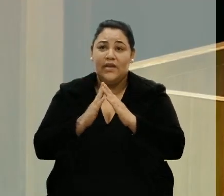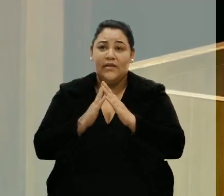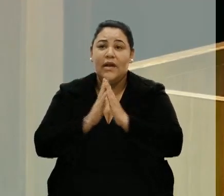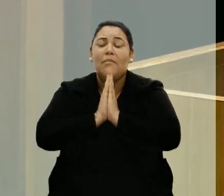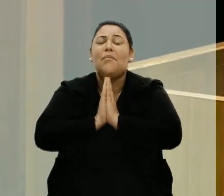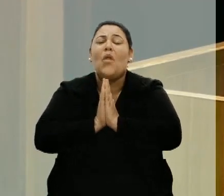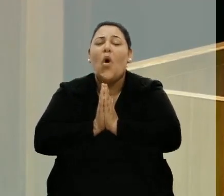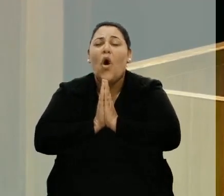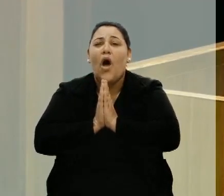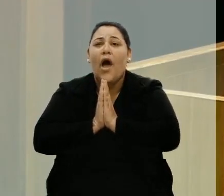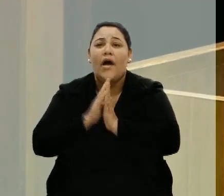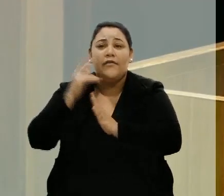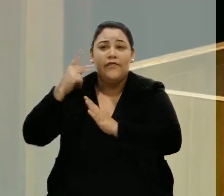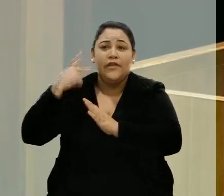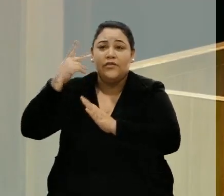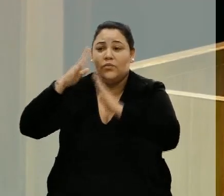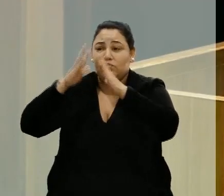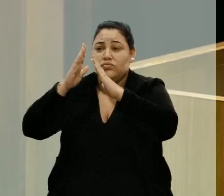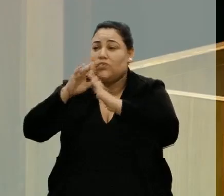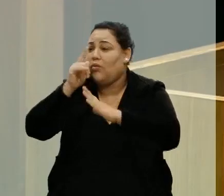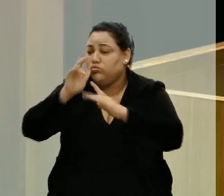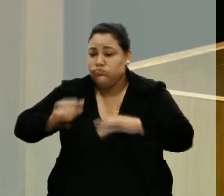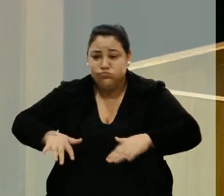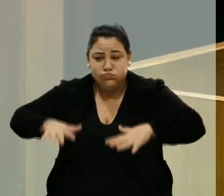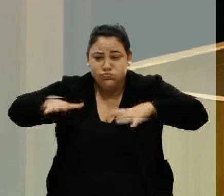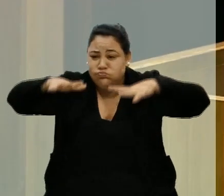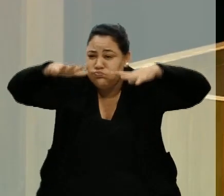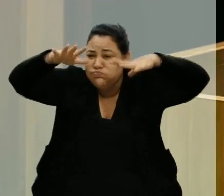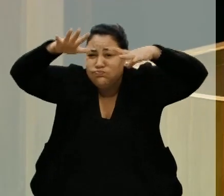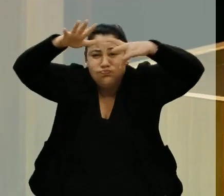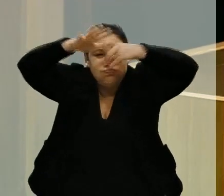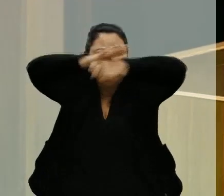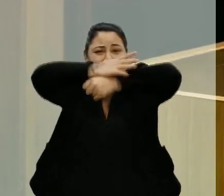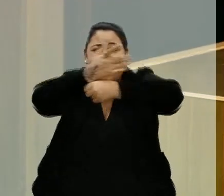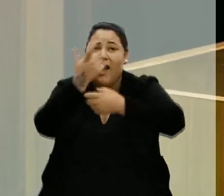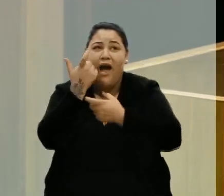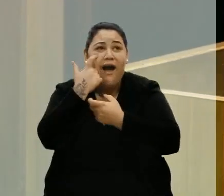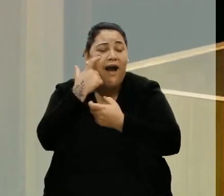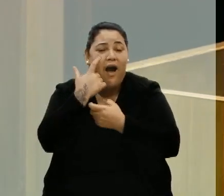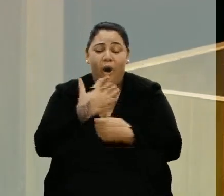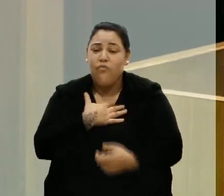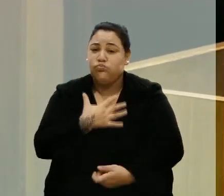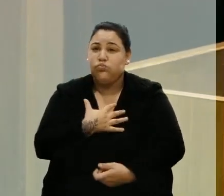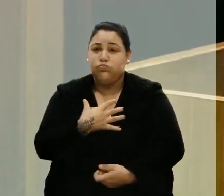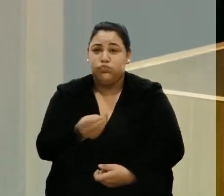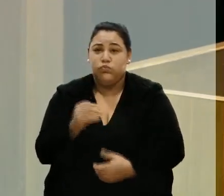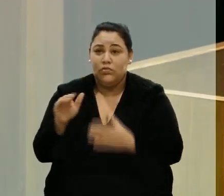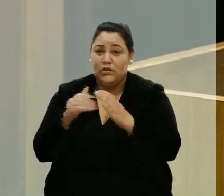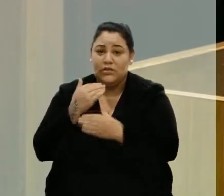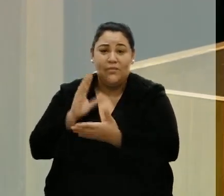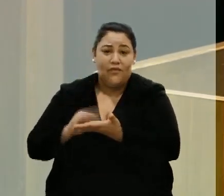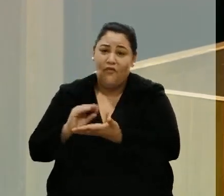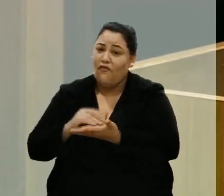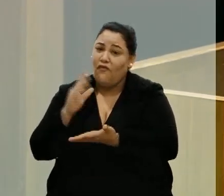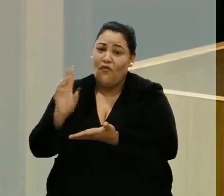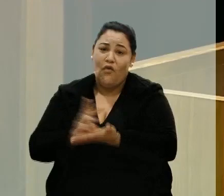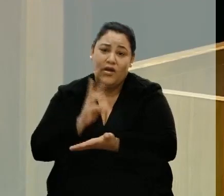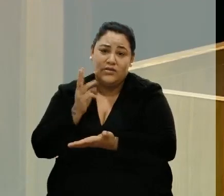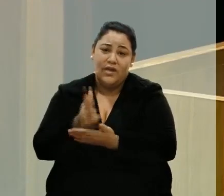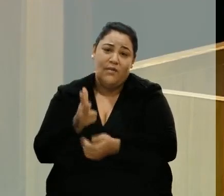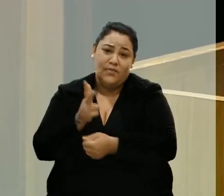aqui, ó, tem milhados, não conseguimos chegar nem entrar. Olha meus filhos, estamos preocupados, vai cair. Eu queria exibir o vídeo, está aqui, ó.